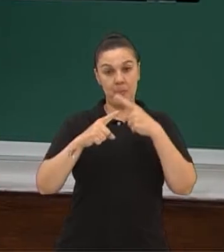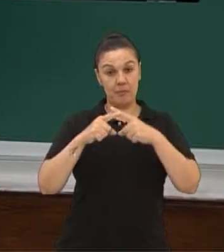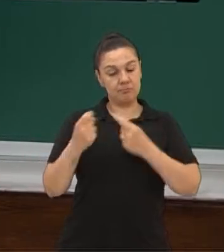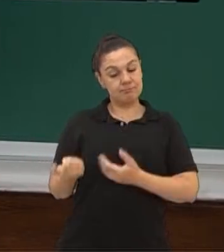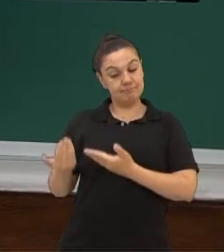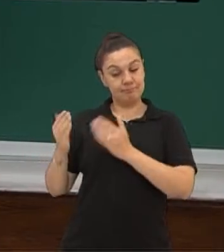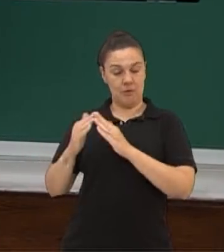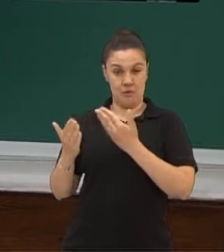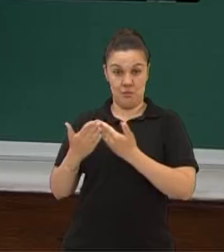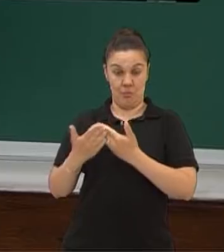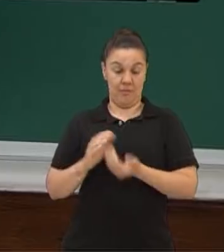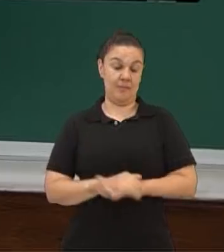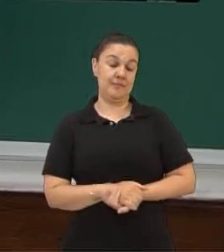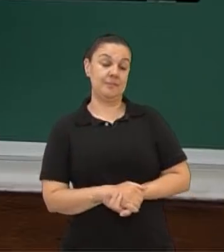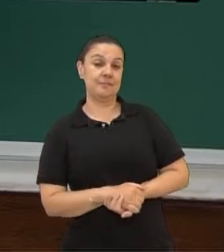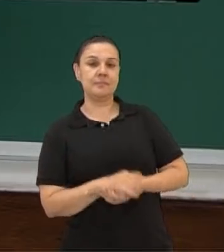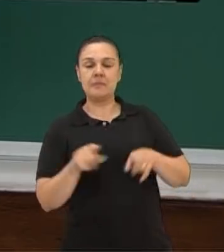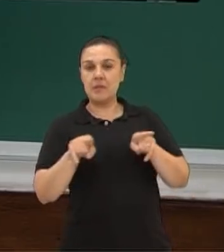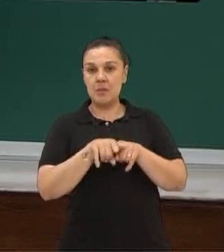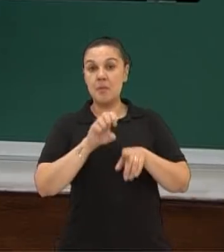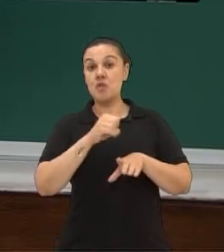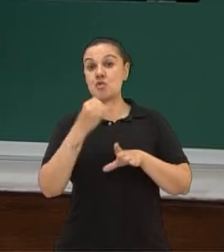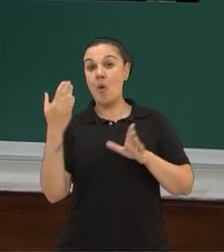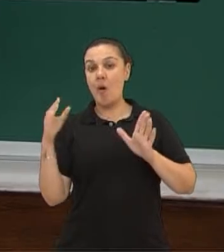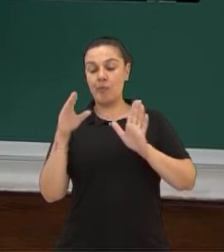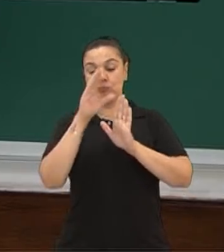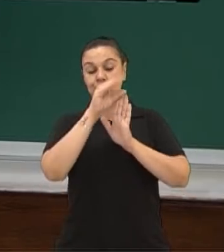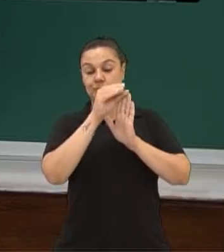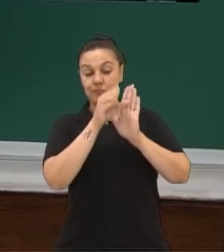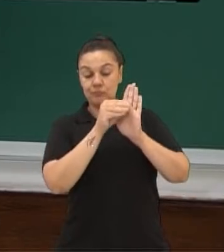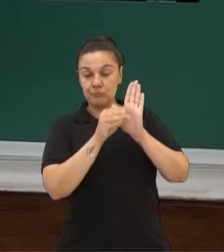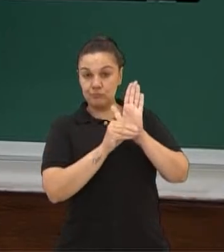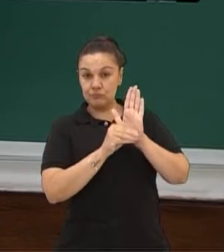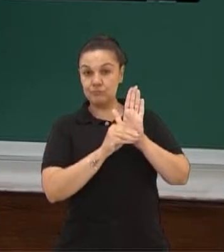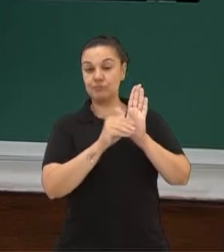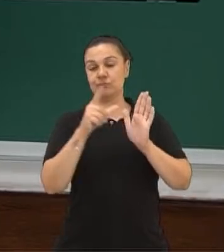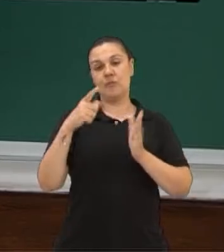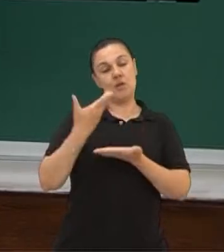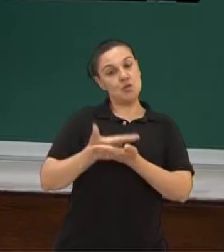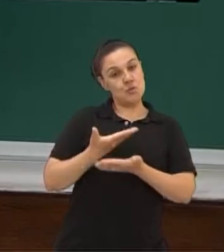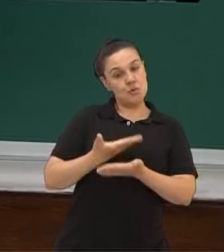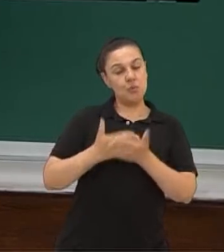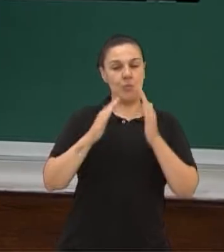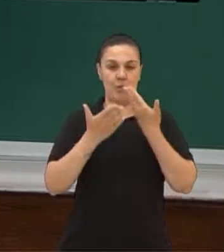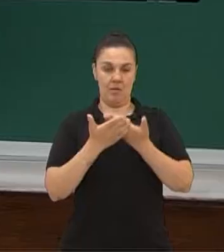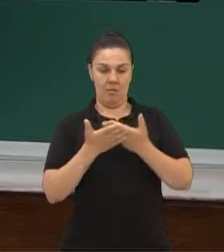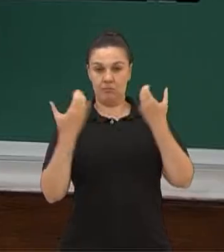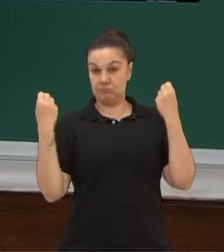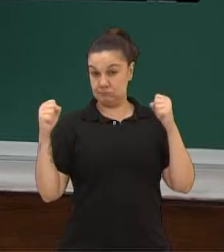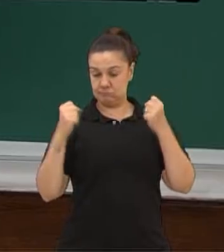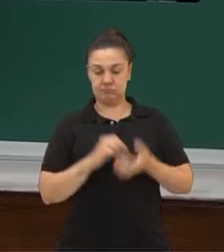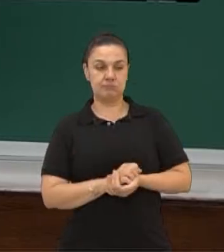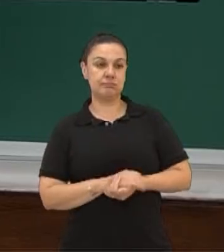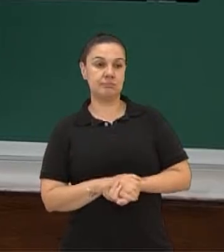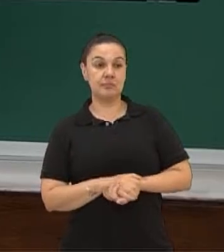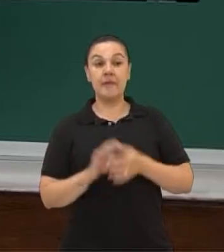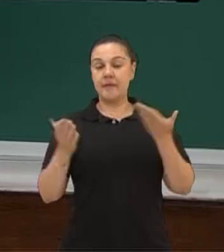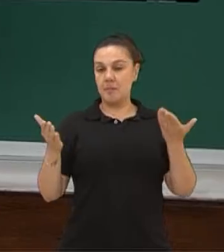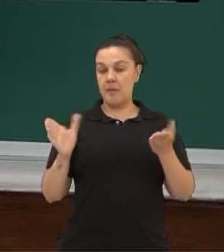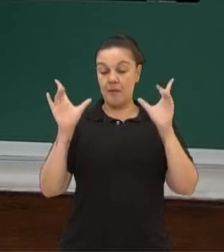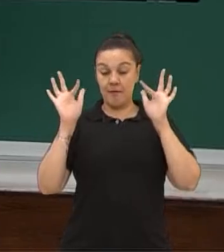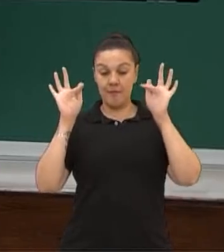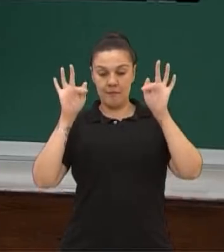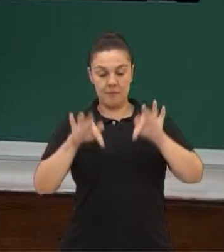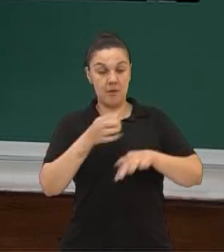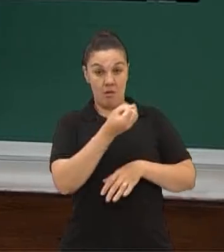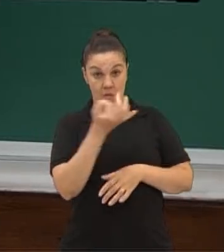na escola, quais são os conteúdos que a gente aí estuda na aula de Educação Física e fechamos essa